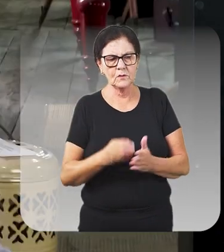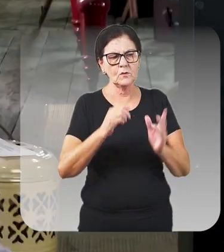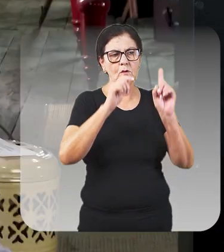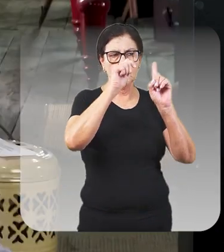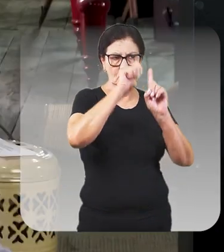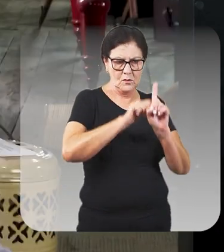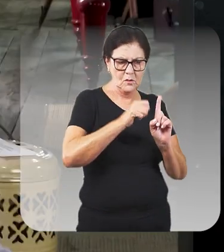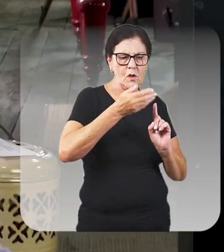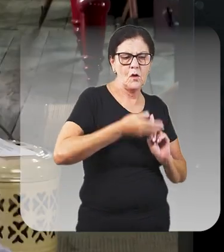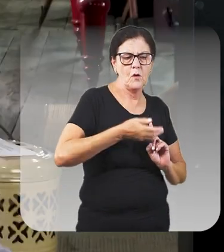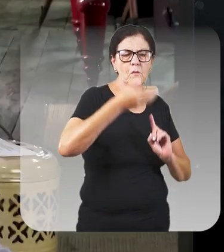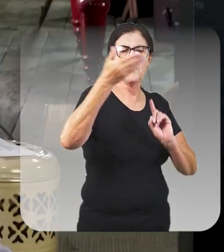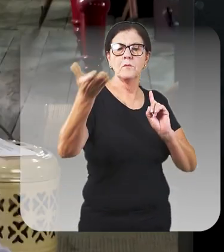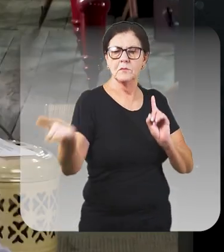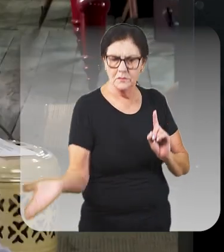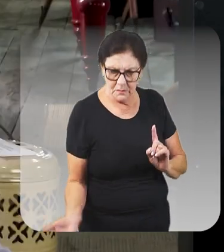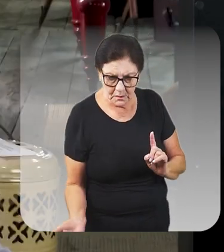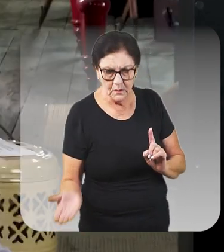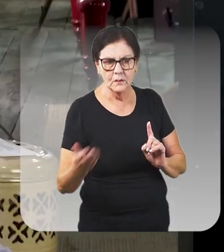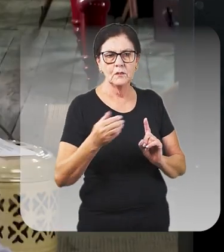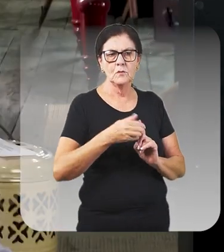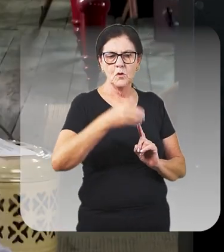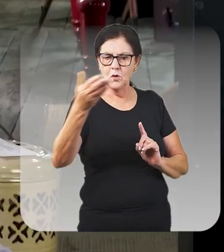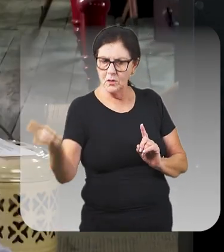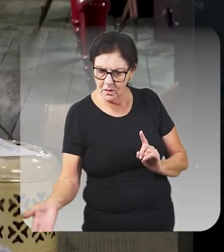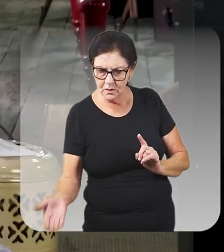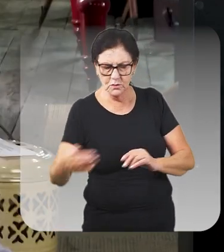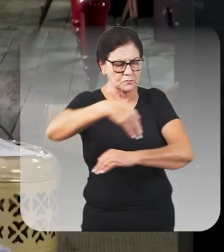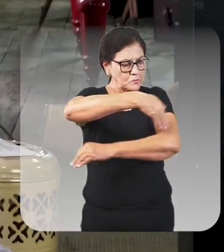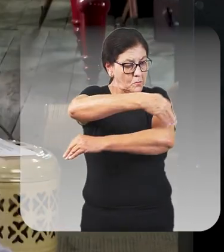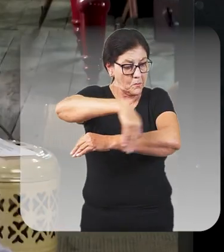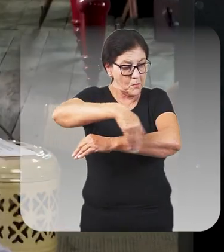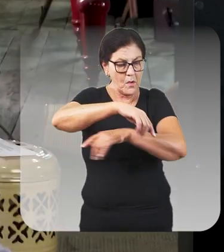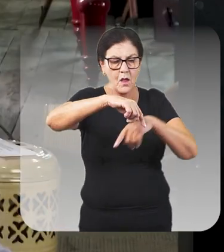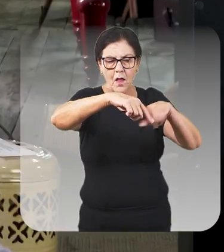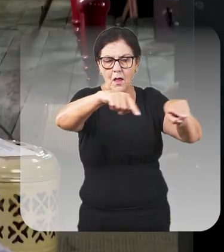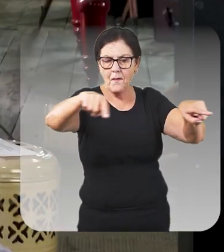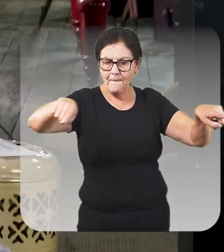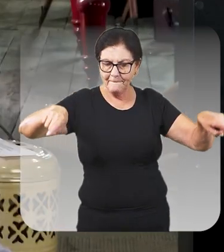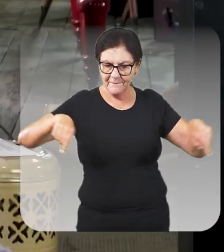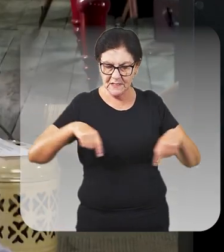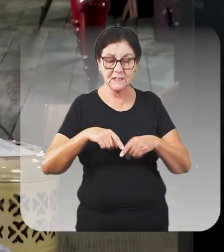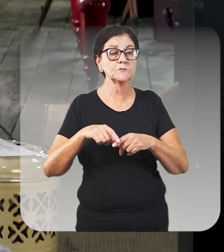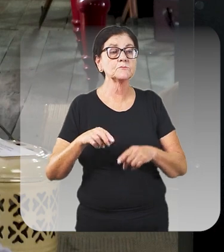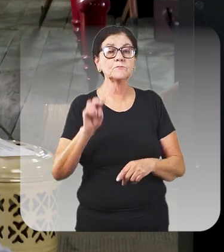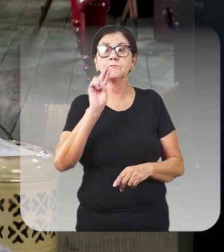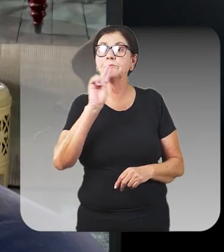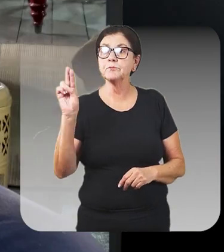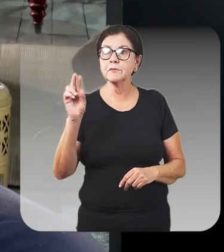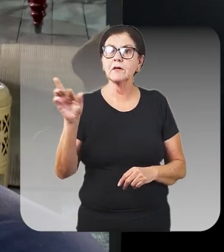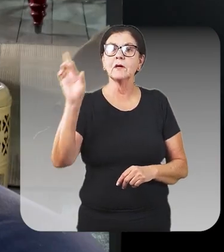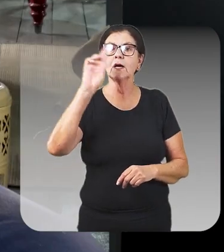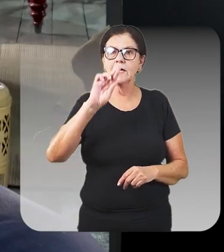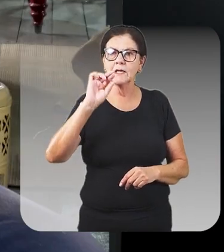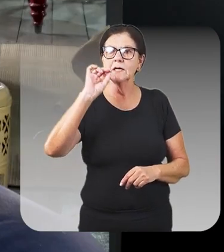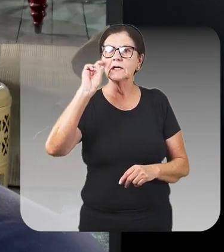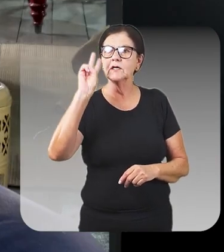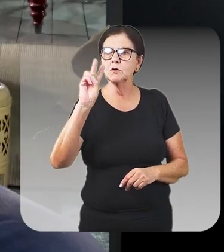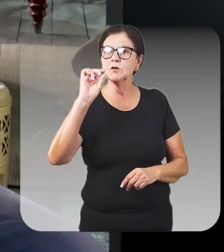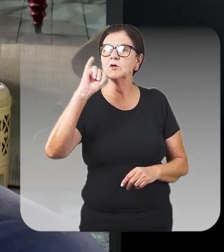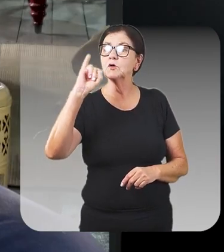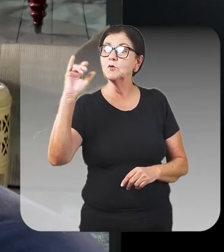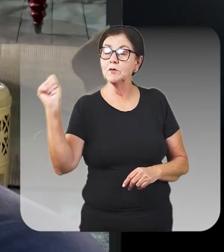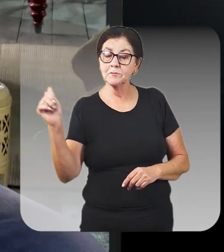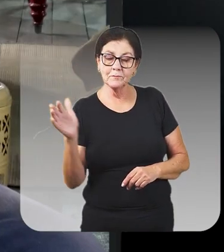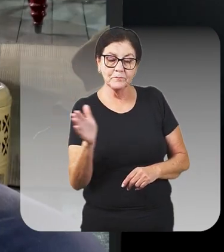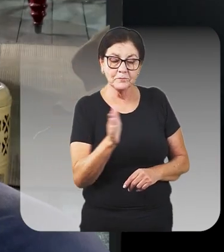ano, fazendo assim com que a prefeitura, através dos seus órgãos, fizesse uma homenagem para o nosso querido herói Newton Prado na nossa Praça Rui